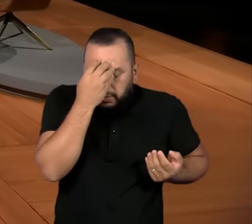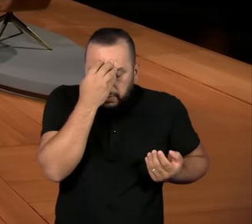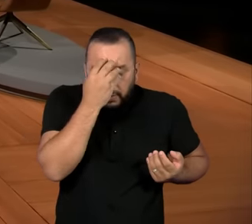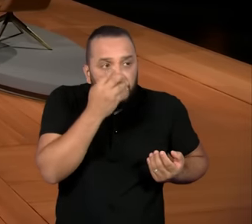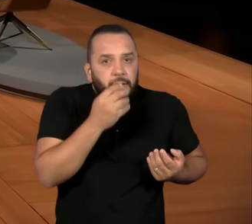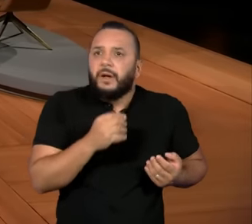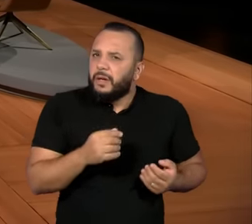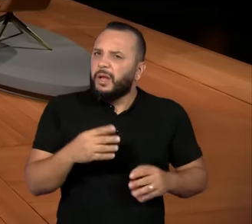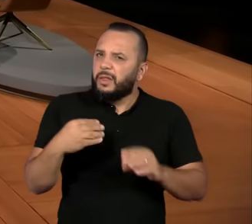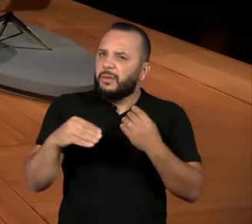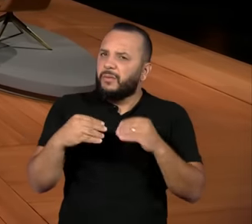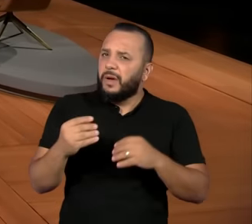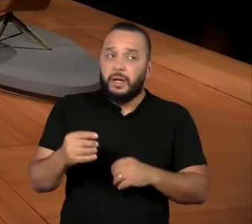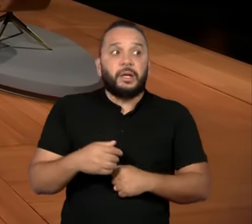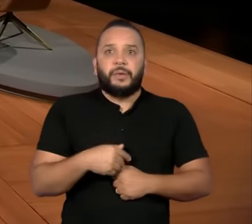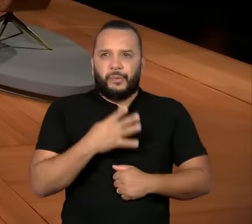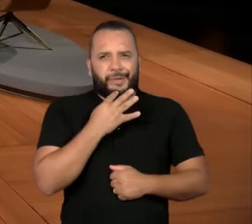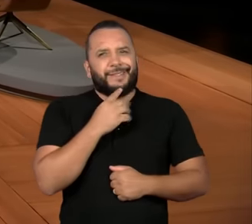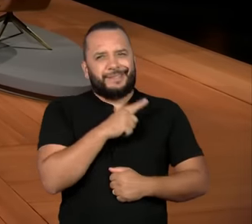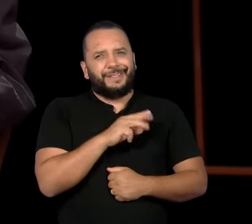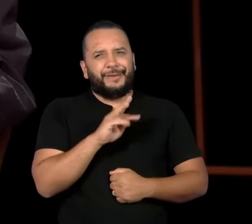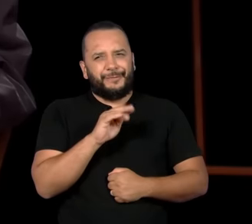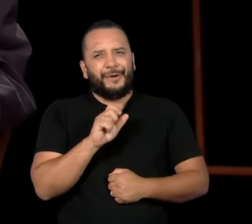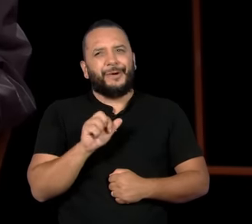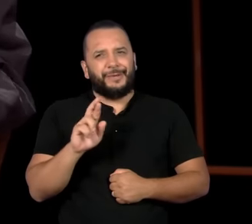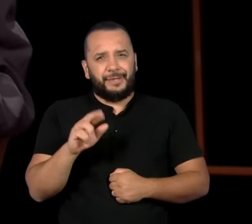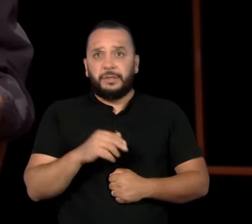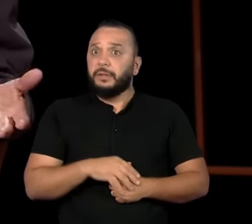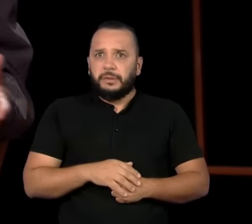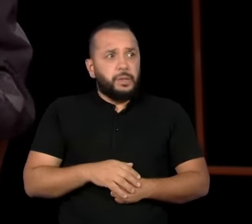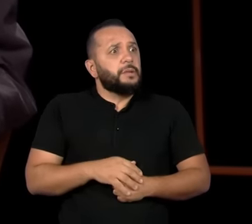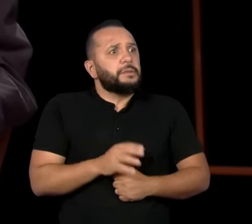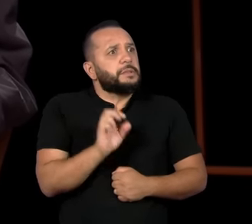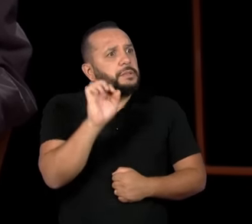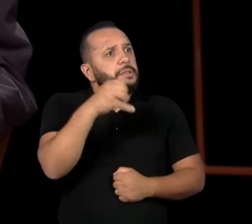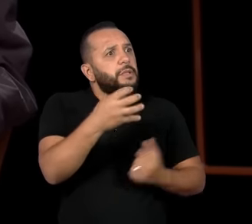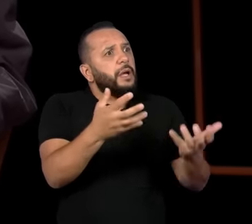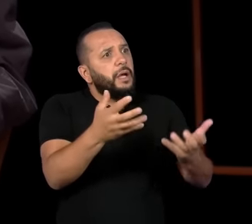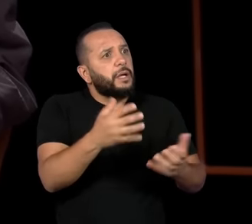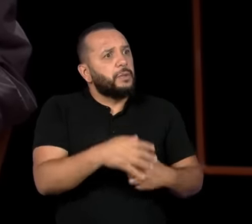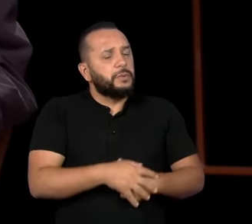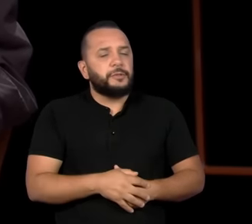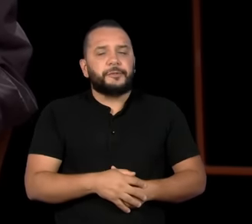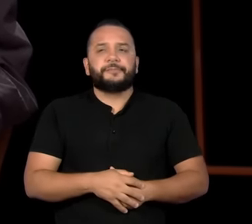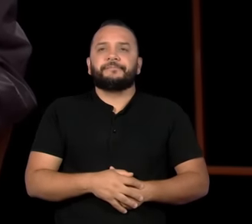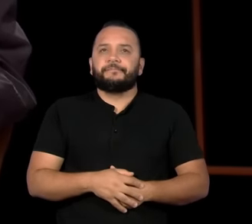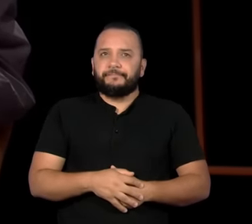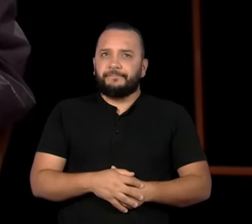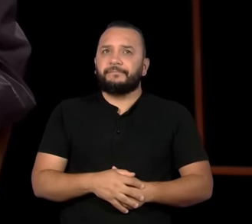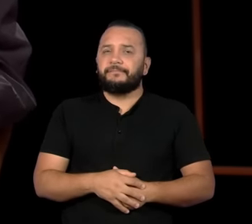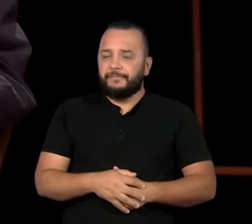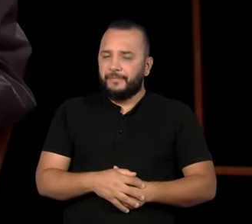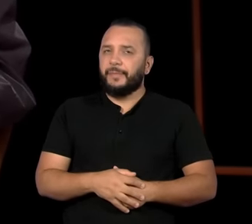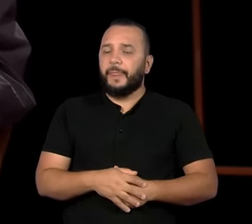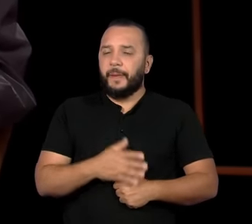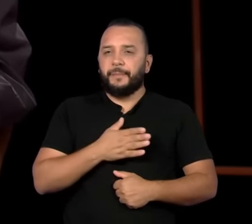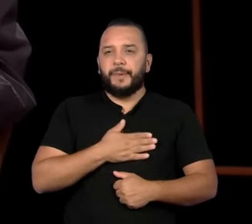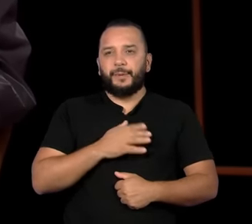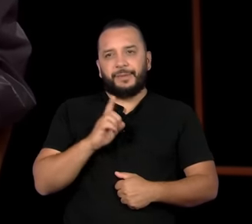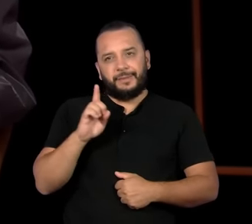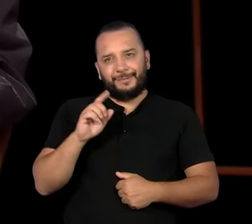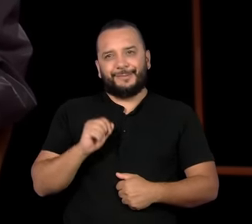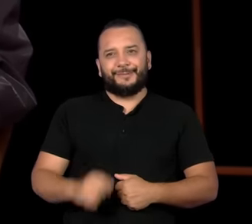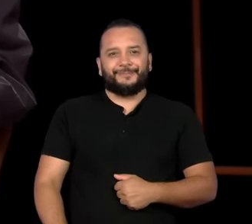Fazer uma novela. Eu sabia quem era ele, né? Claro. Falei, sim, quero, claro que eu quero. Bom, aí, meu Deus do céu,